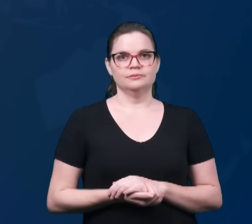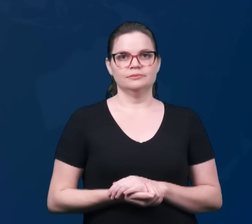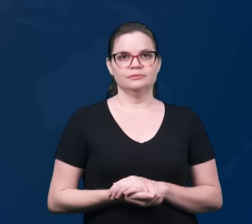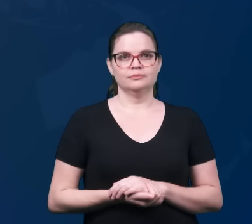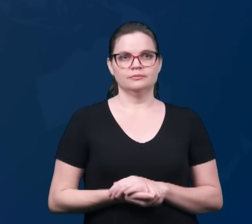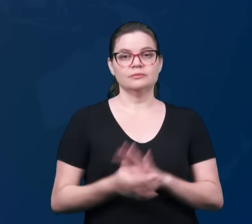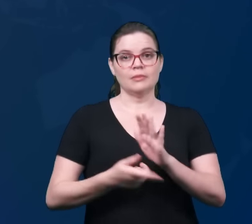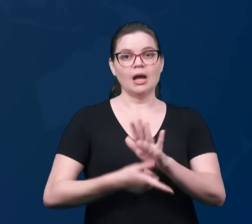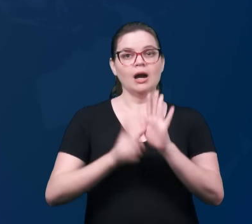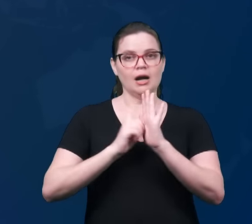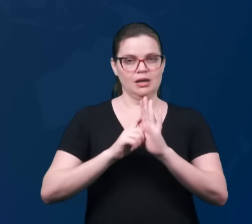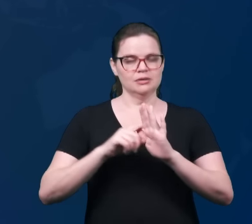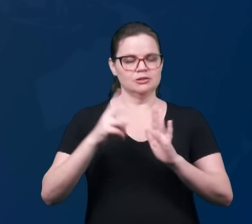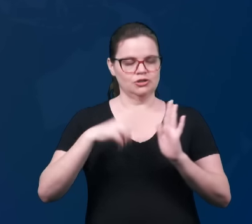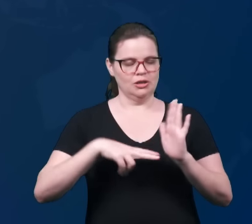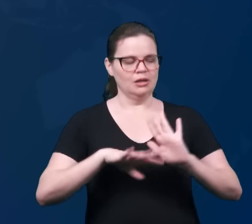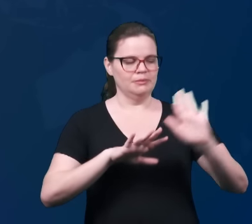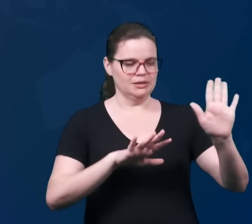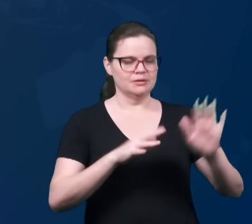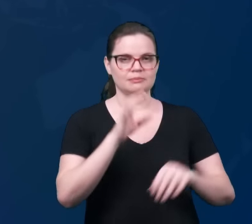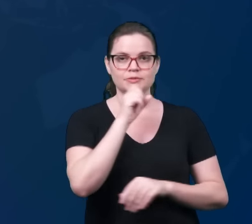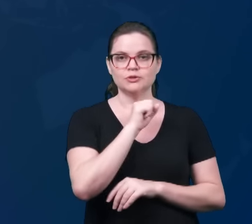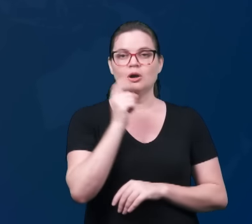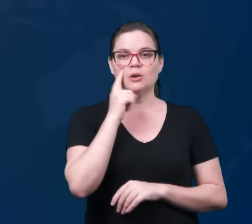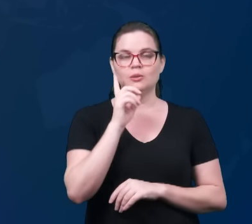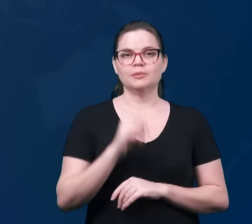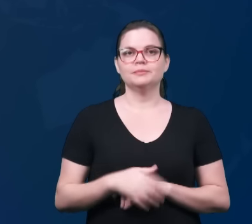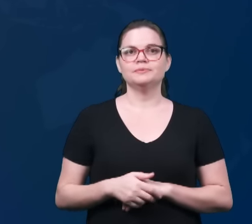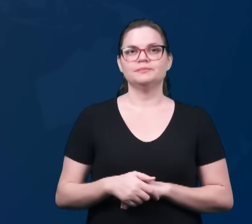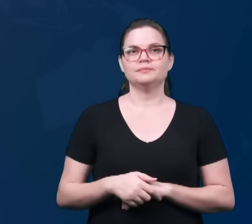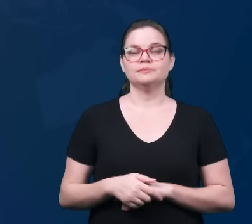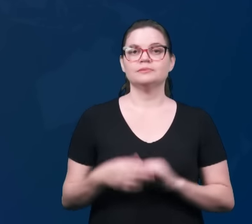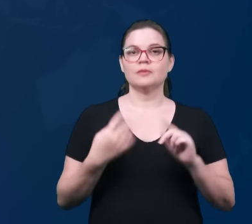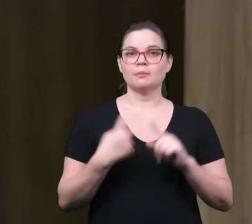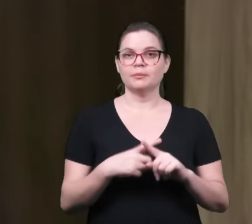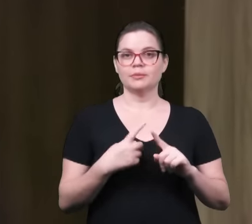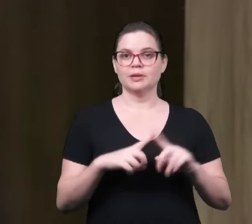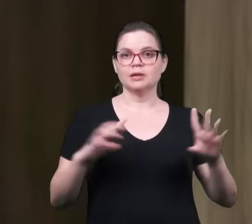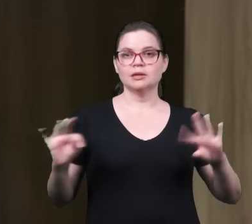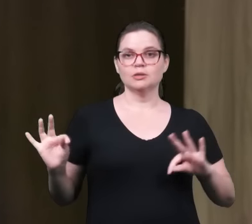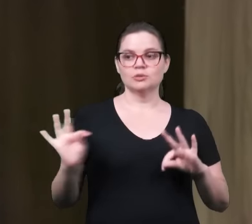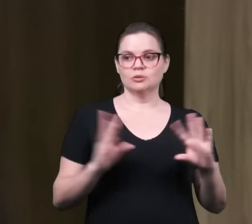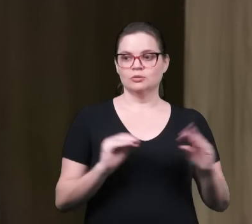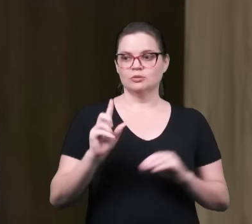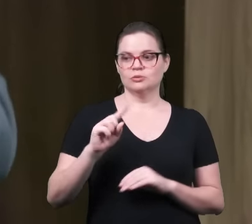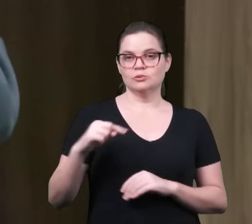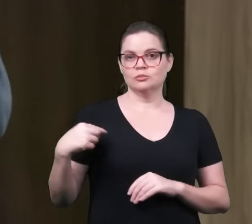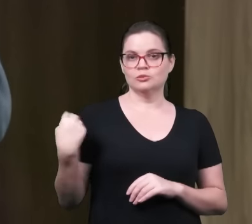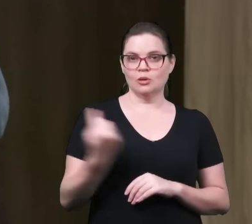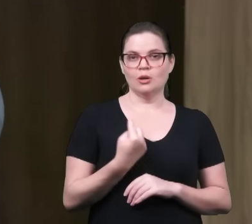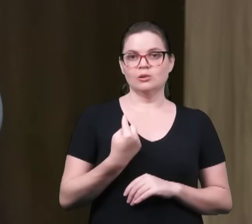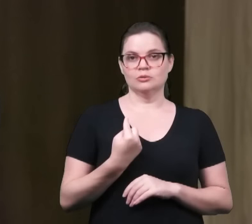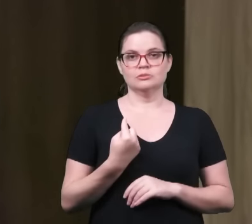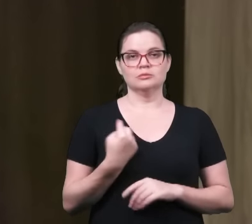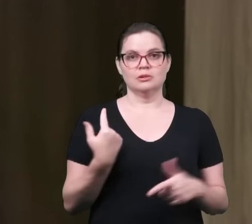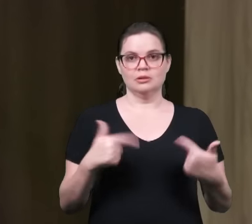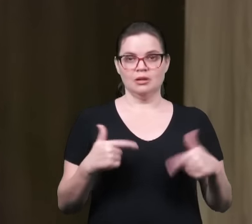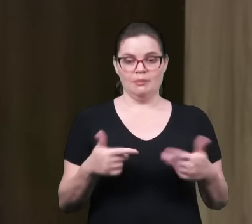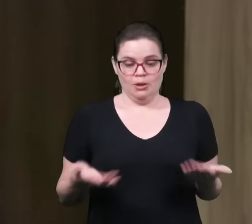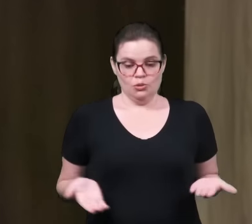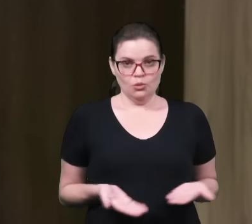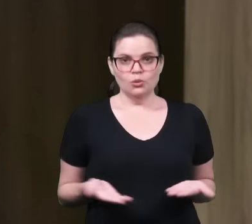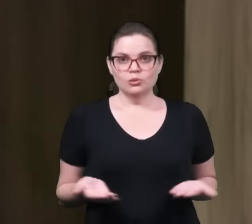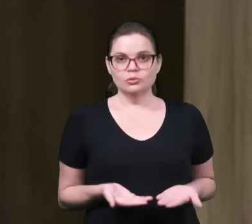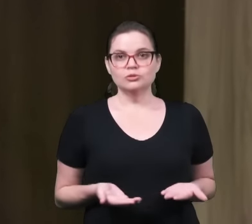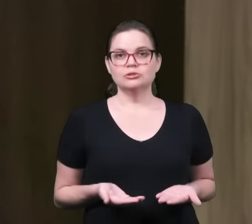Antes até de ler, Wallace, porque todo o nosso trabalho nestes dias e